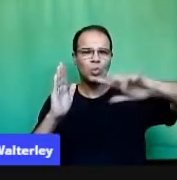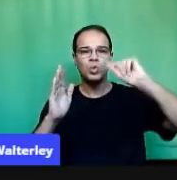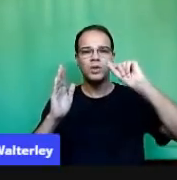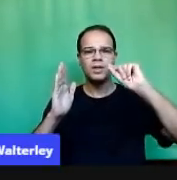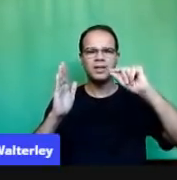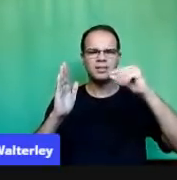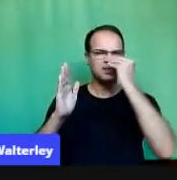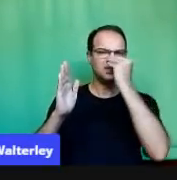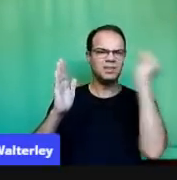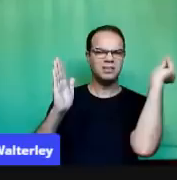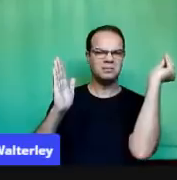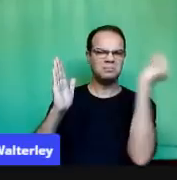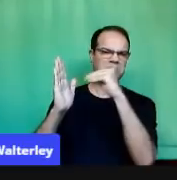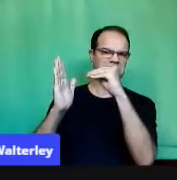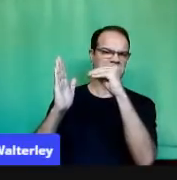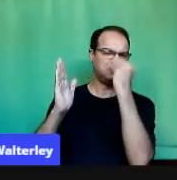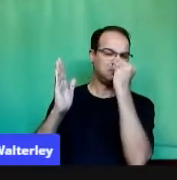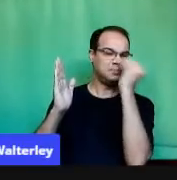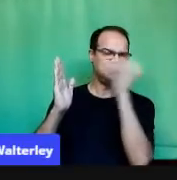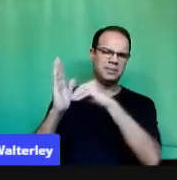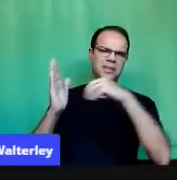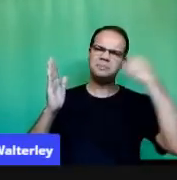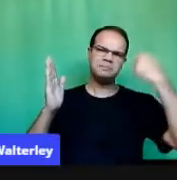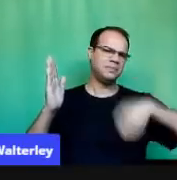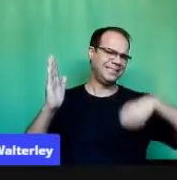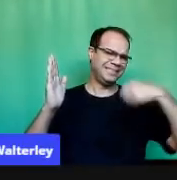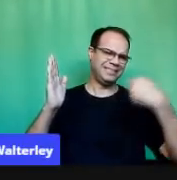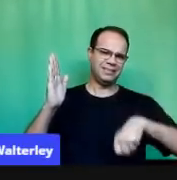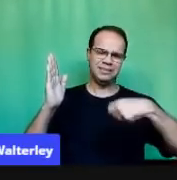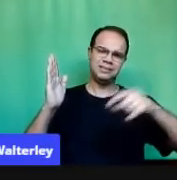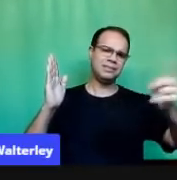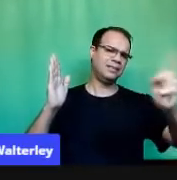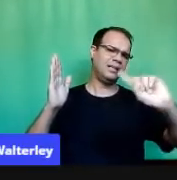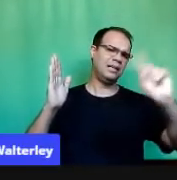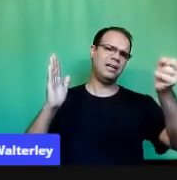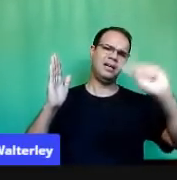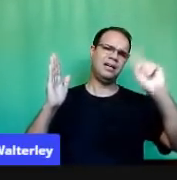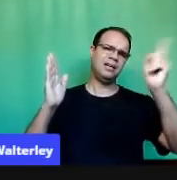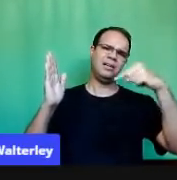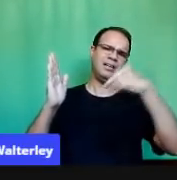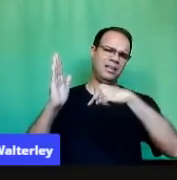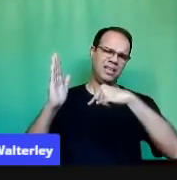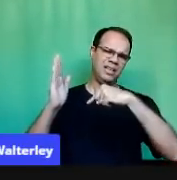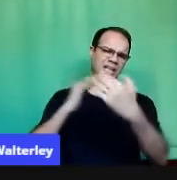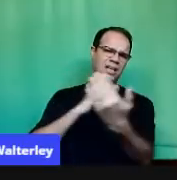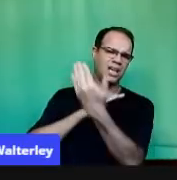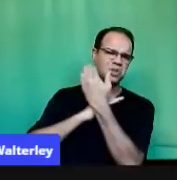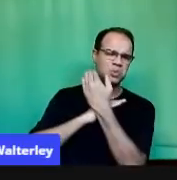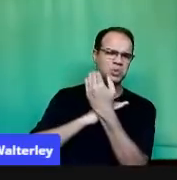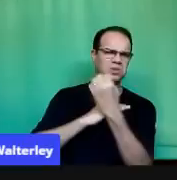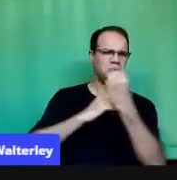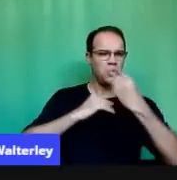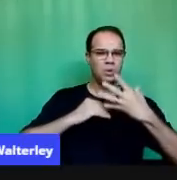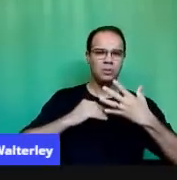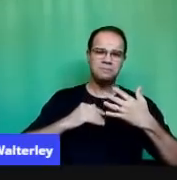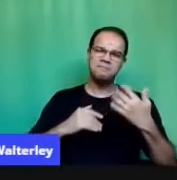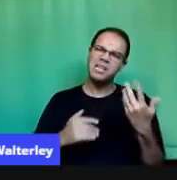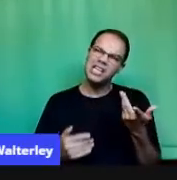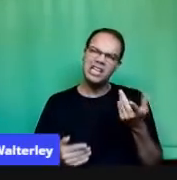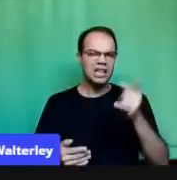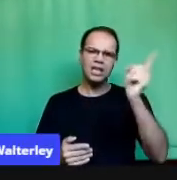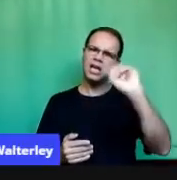como algo que não é essencial. É um pensamento que nós queremos e precisamos mudar, mas